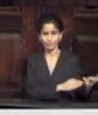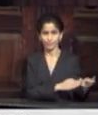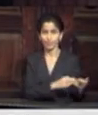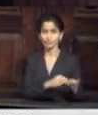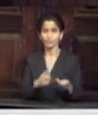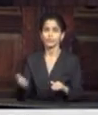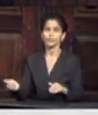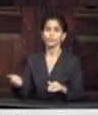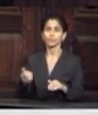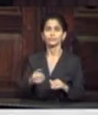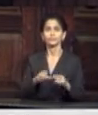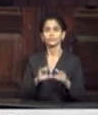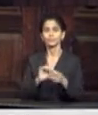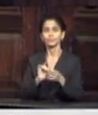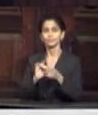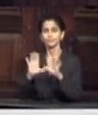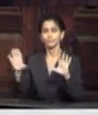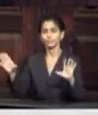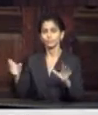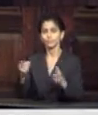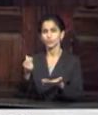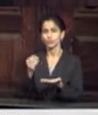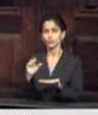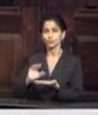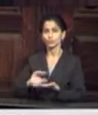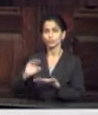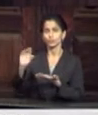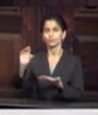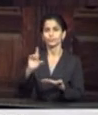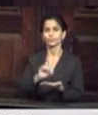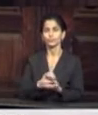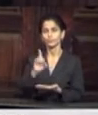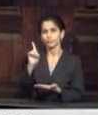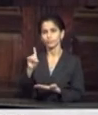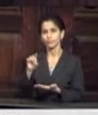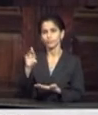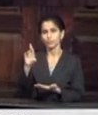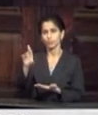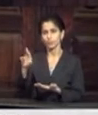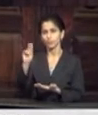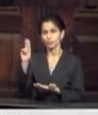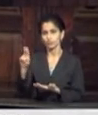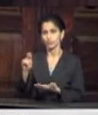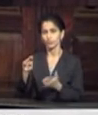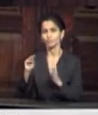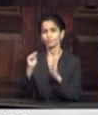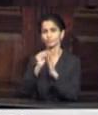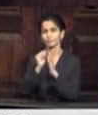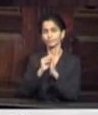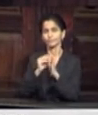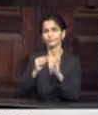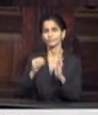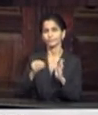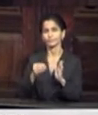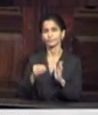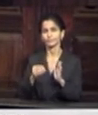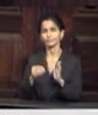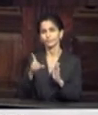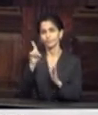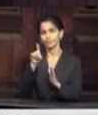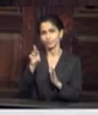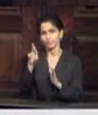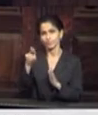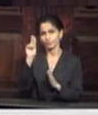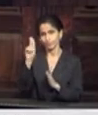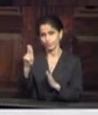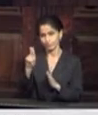que é a desvinculação de receitas da União, a DRU. Pela emenda constitucional 59 de 2009, os efeitos da DRU